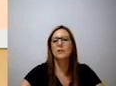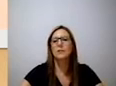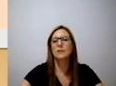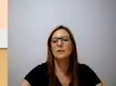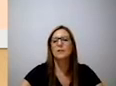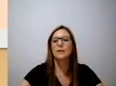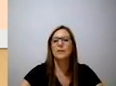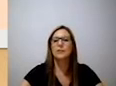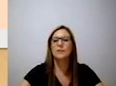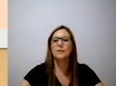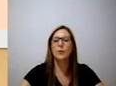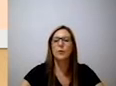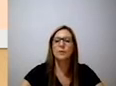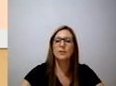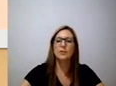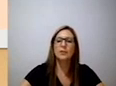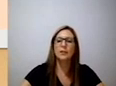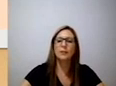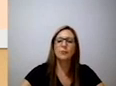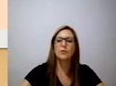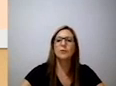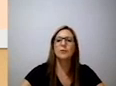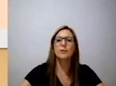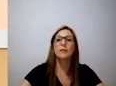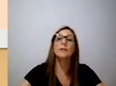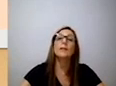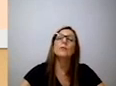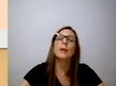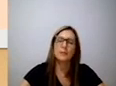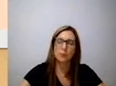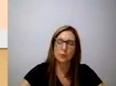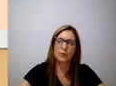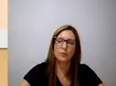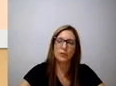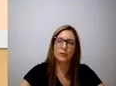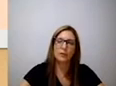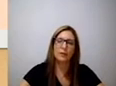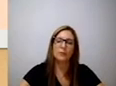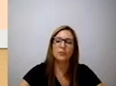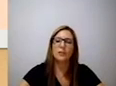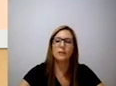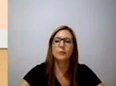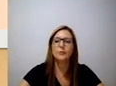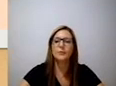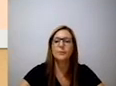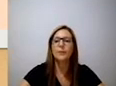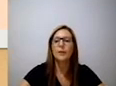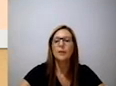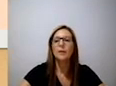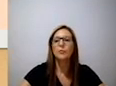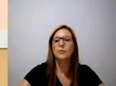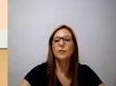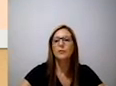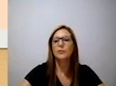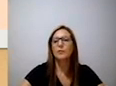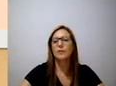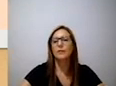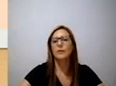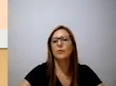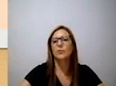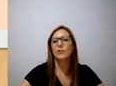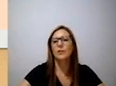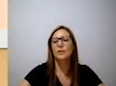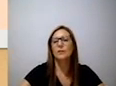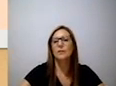dias antes e 3 dias depois desse dia 14, que seria o 14º dia, não o dia 14. Num ciclo de